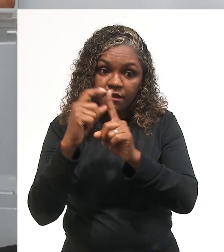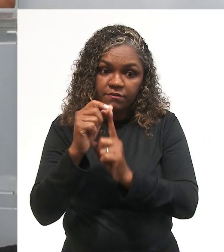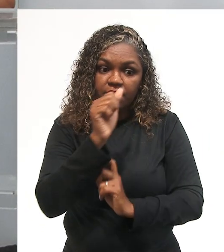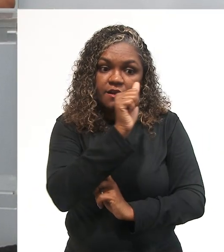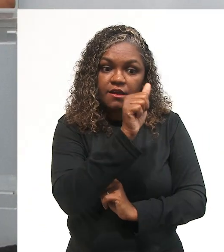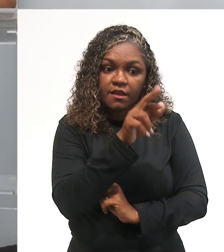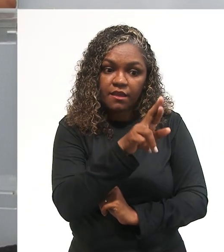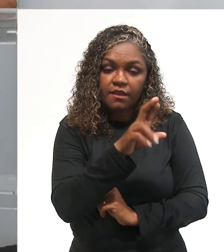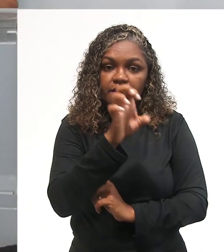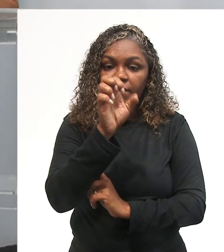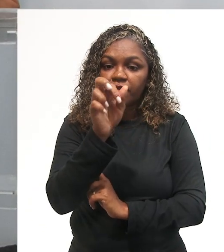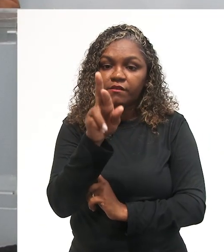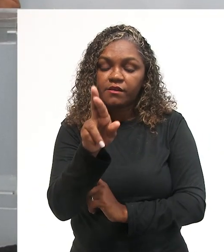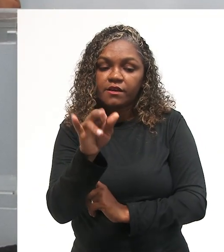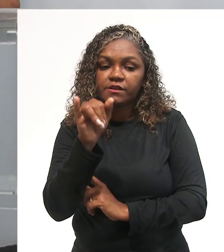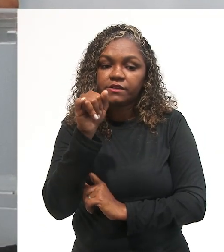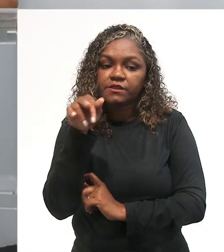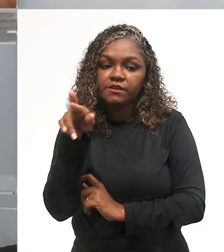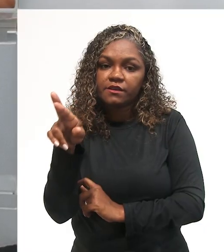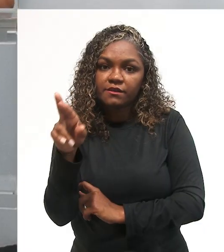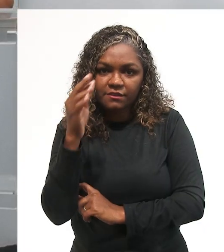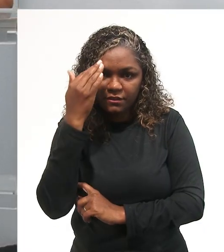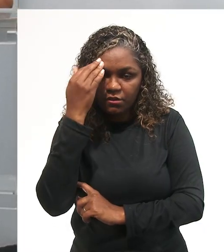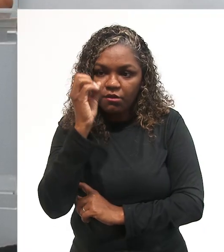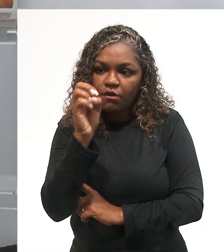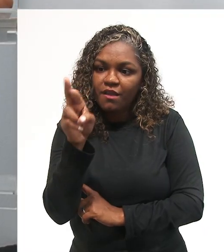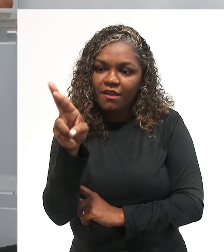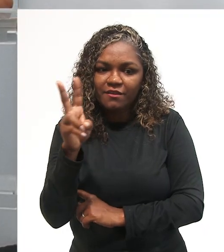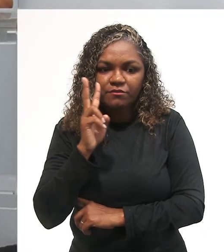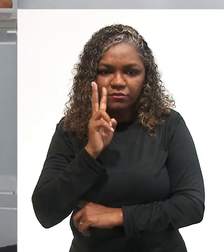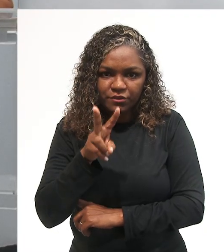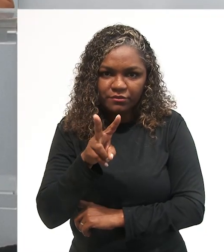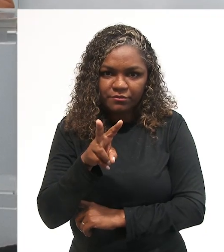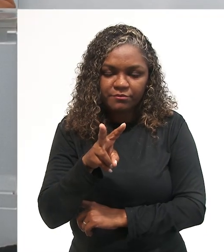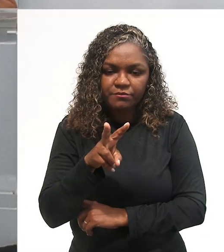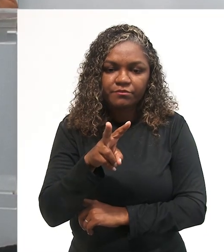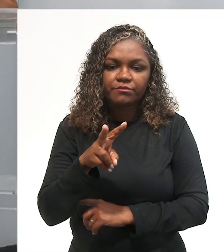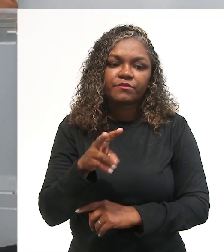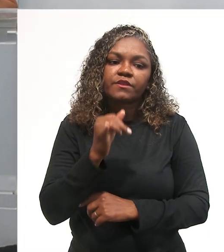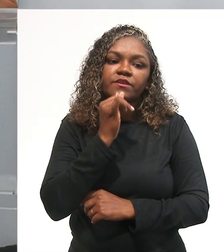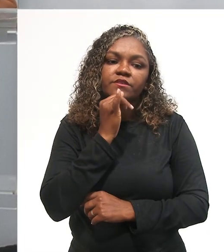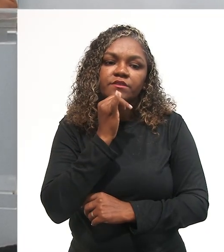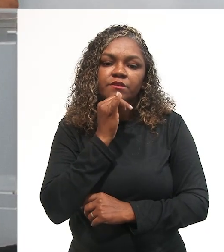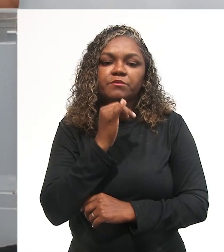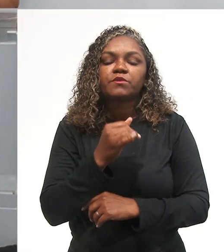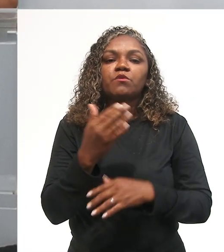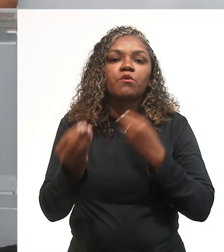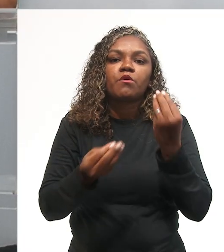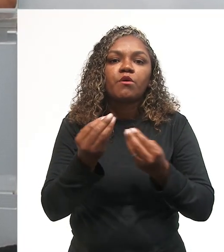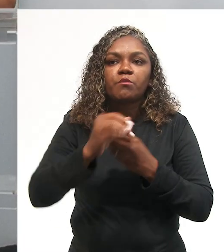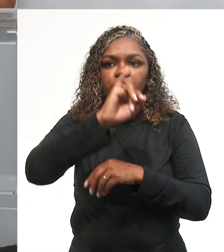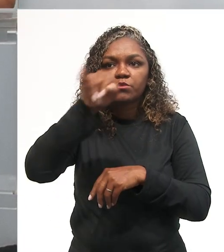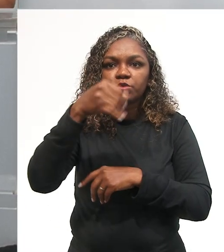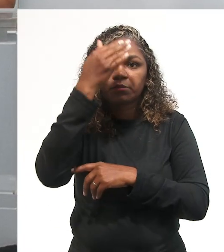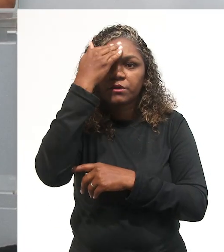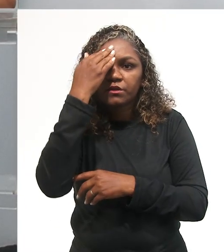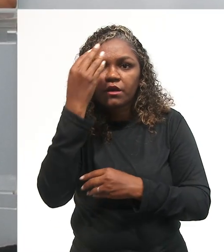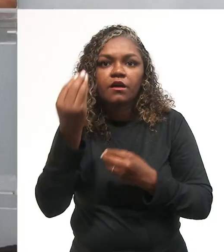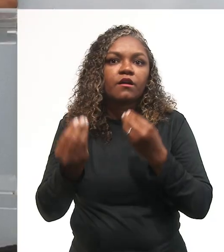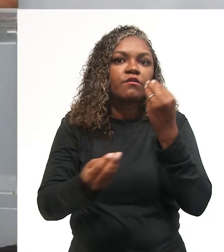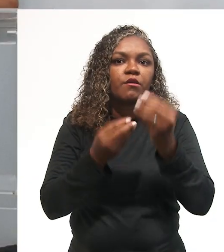empresas de Ji-Paraná utilizam as estratégias de marketing digital para atrair novos clientes. O objetivo geral poderia